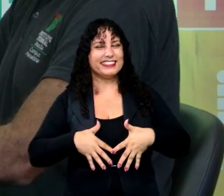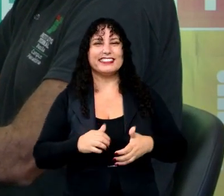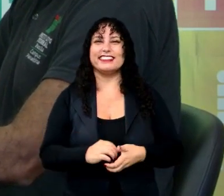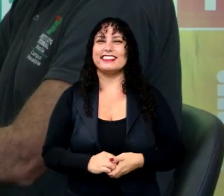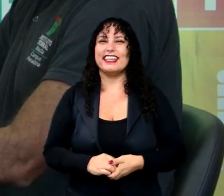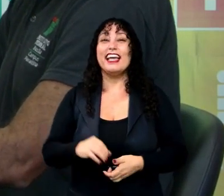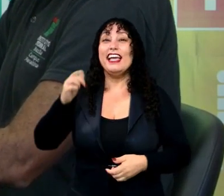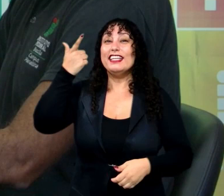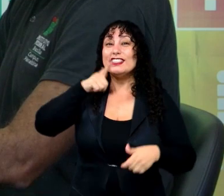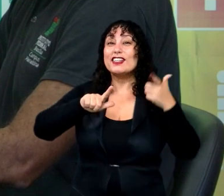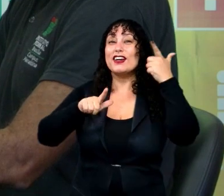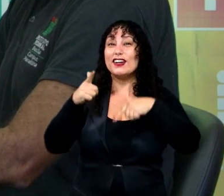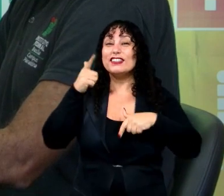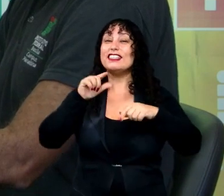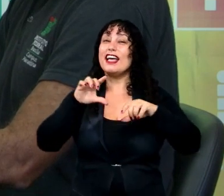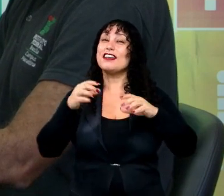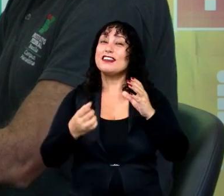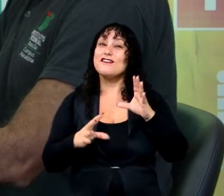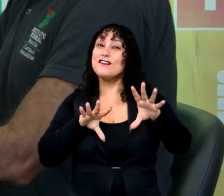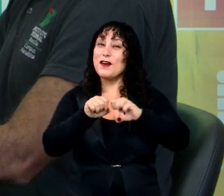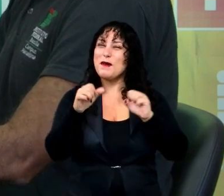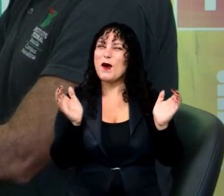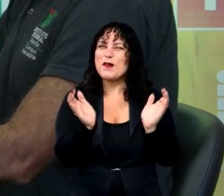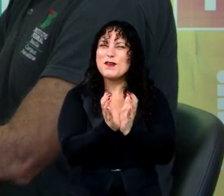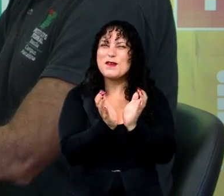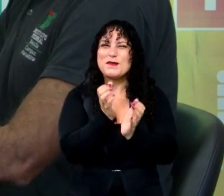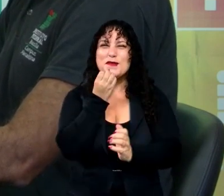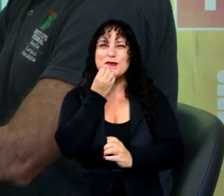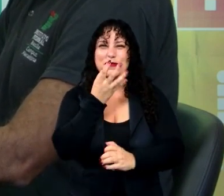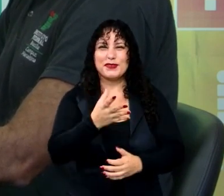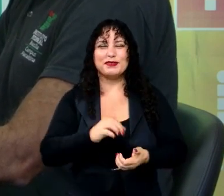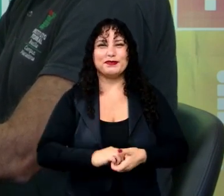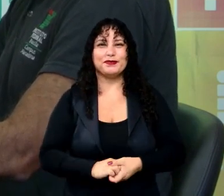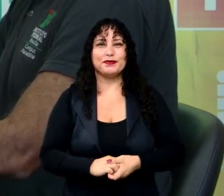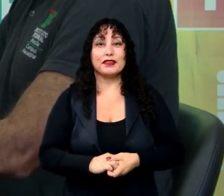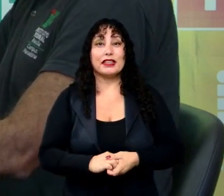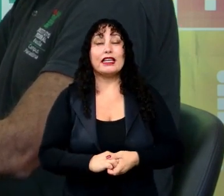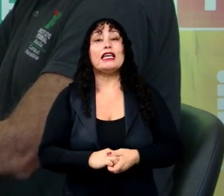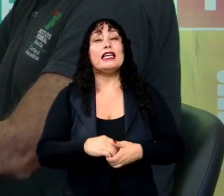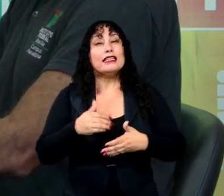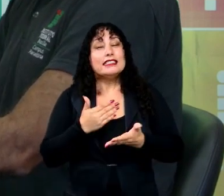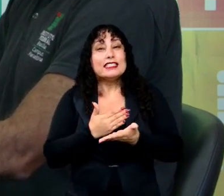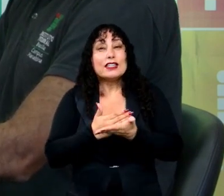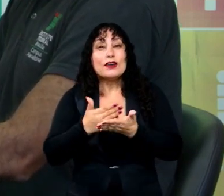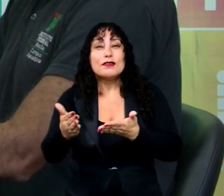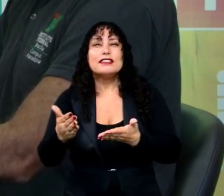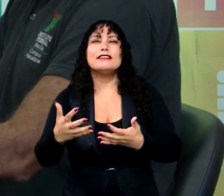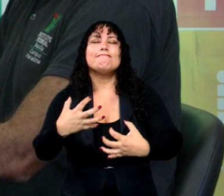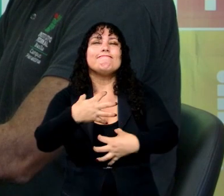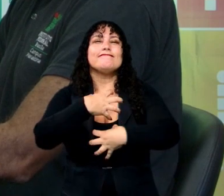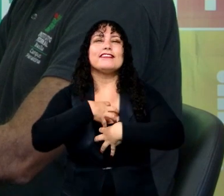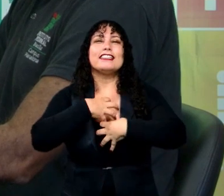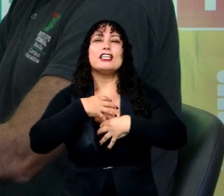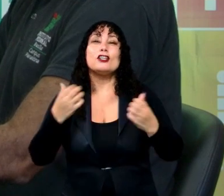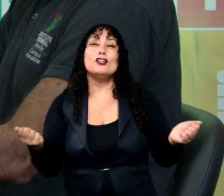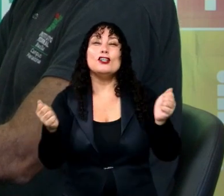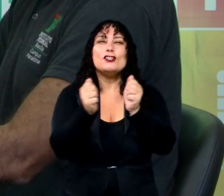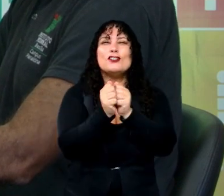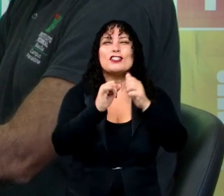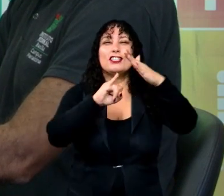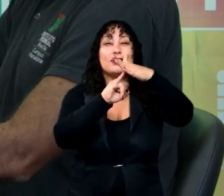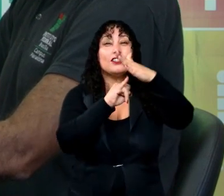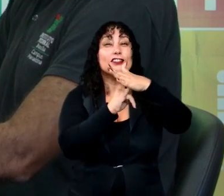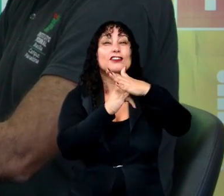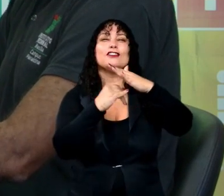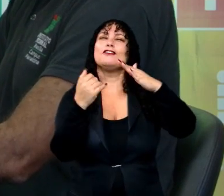gente eles conseguem e formar um bom grupo e e e essas iniciativas essa receptividade do Instituto Federal de Brasília é muito